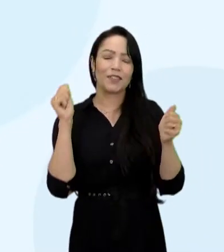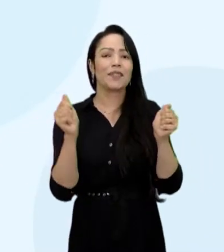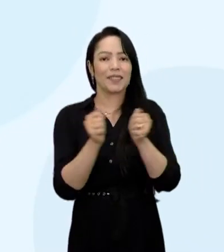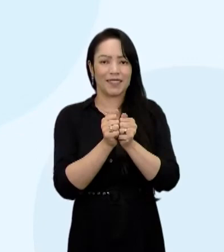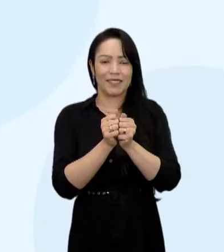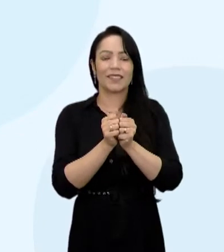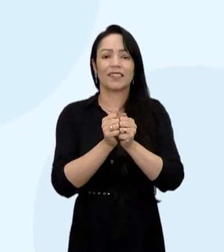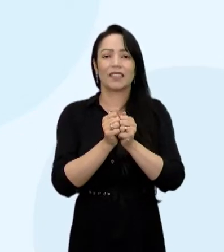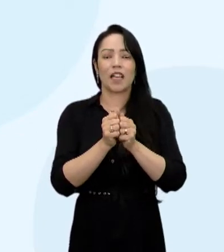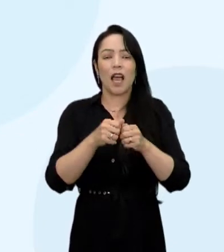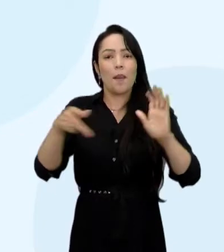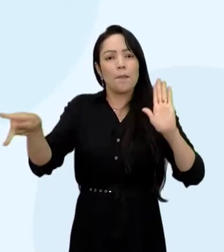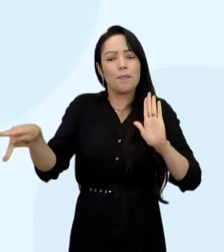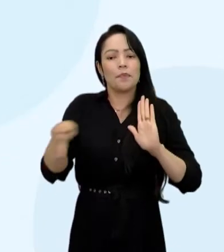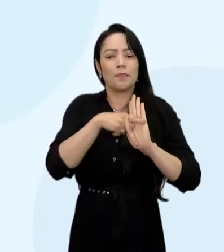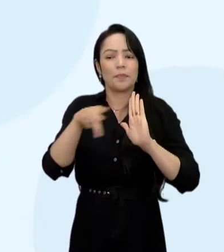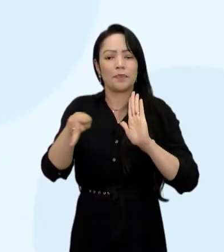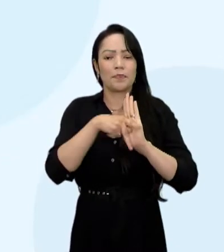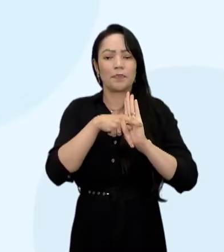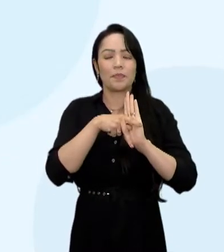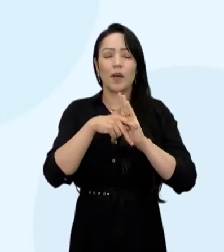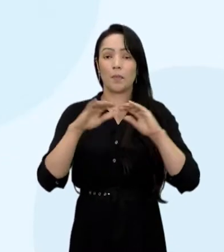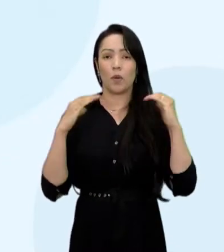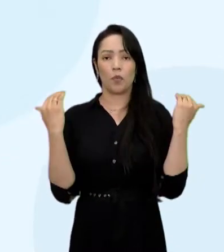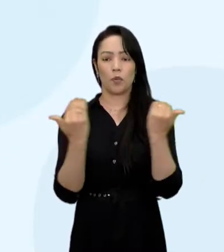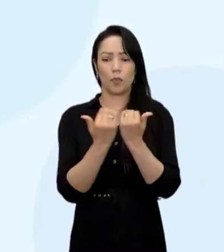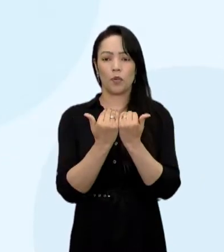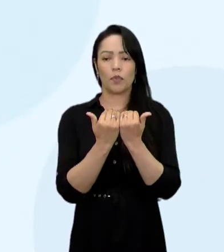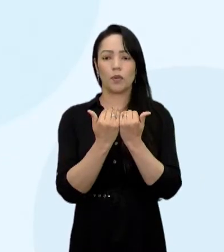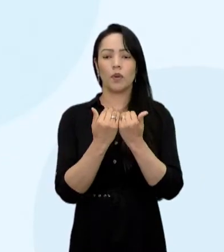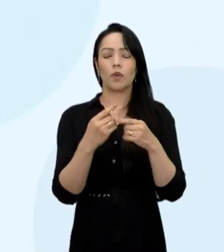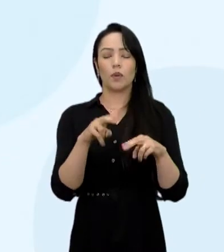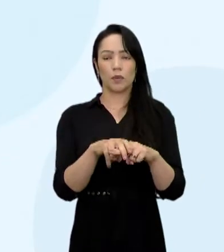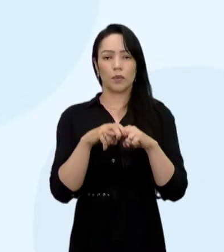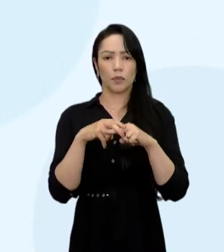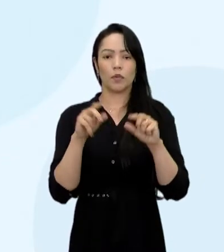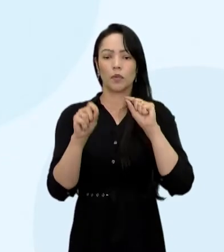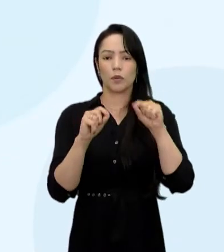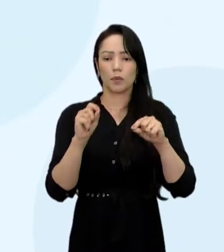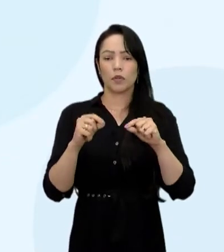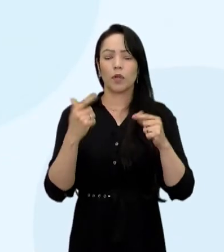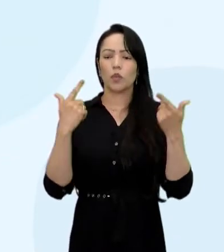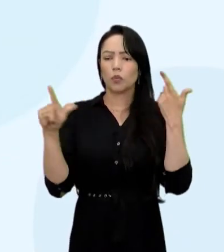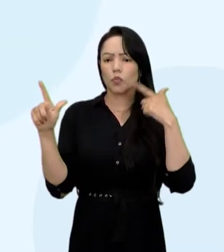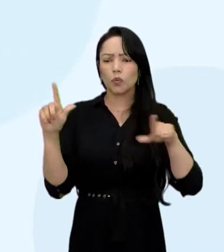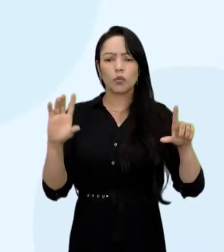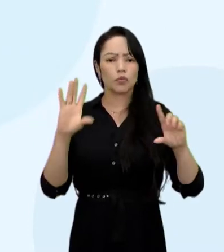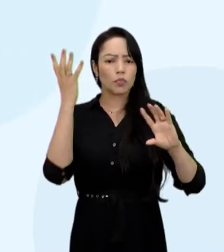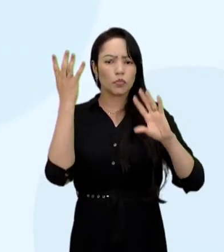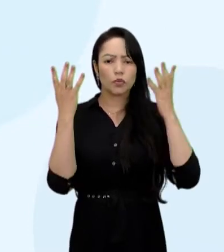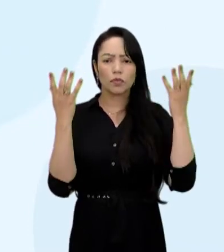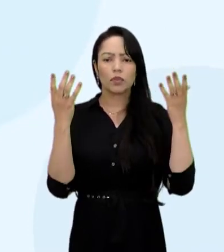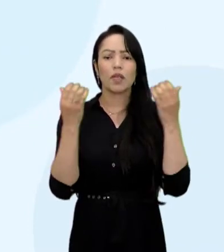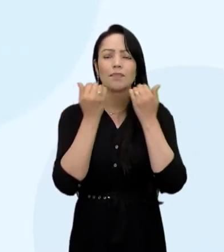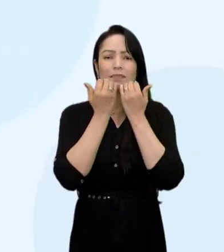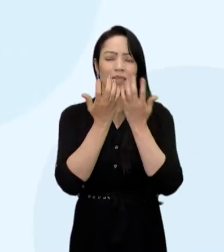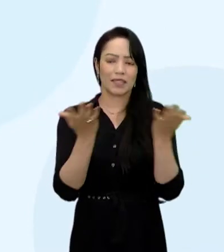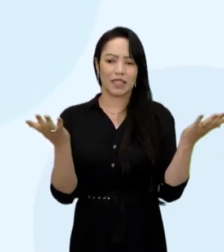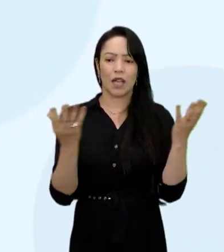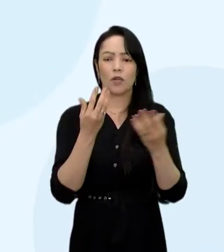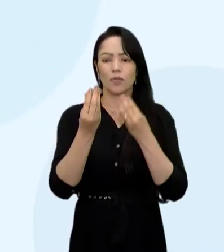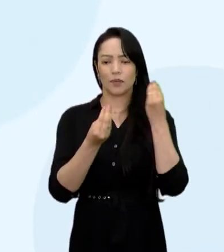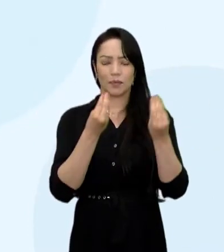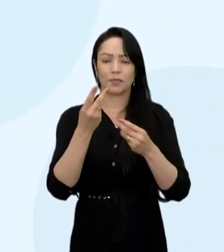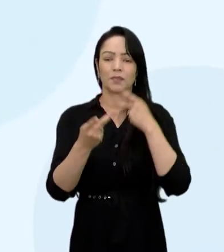sentimos pertencendo a uma certa comunidade pelo fato de, entre outros fatores, partilharmos o modo